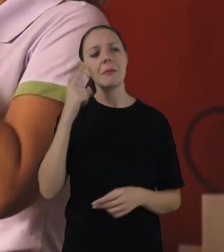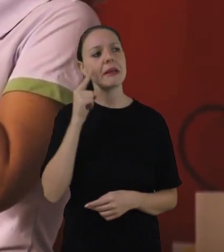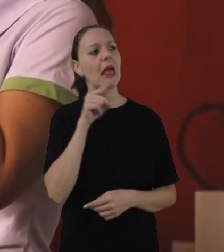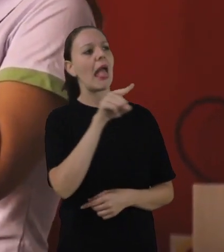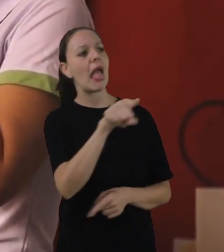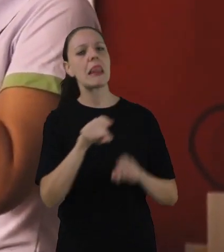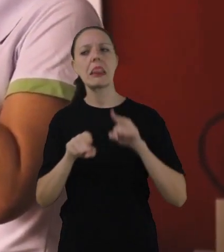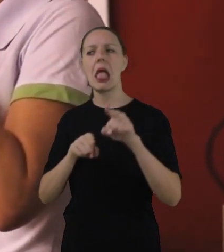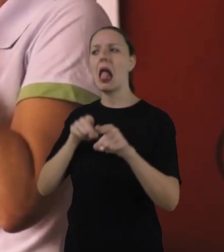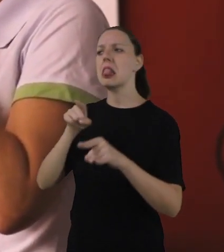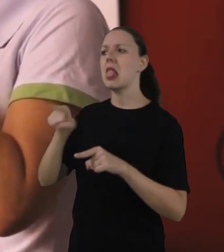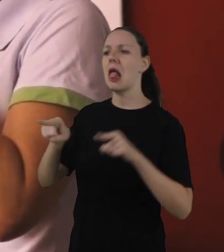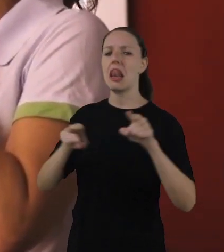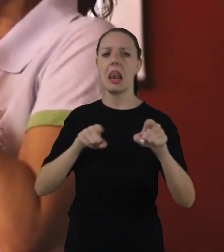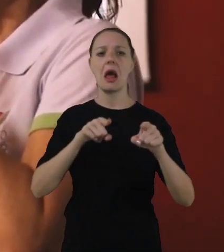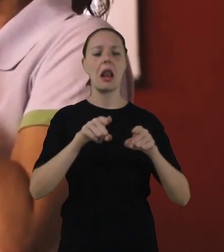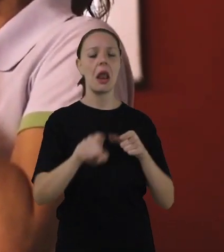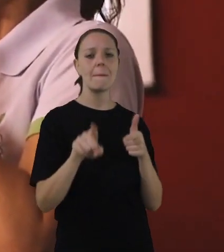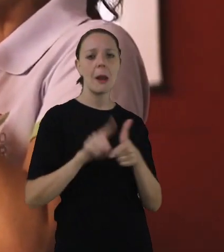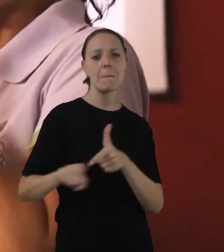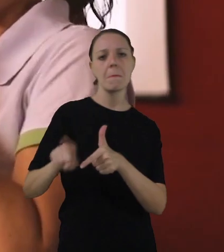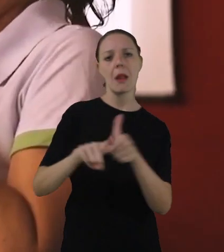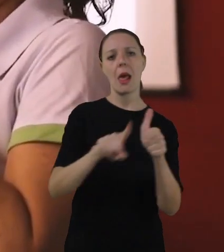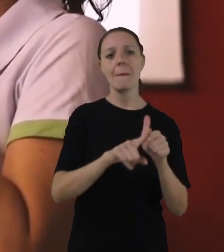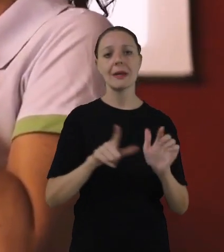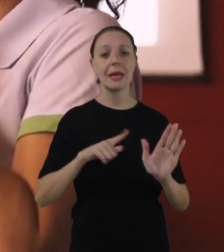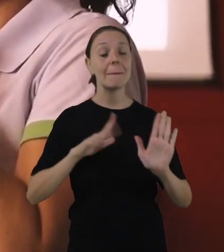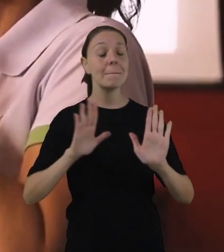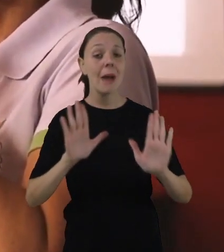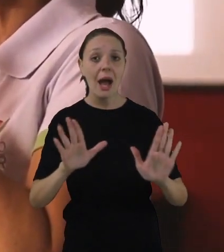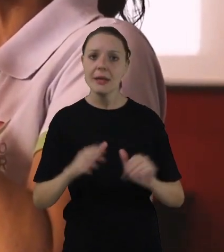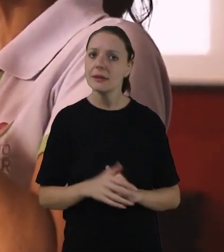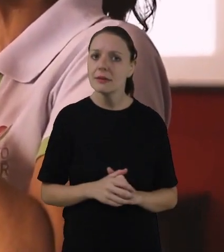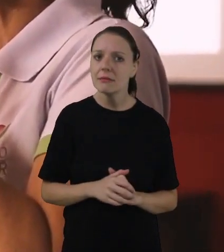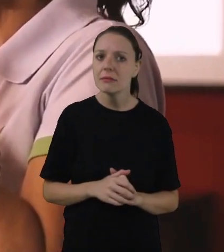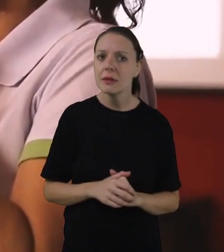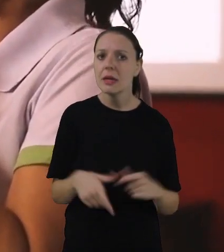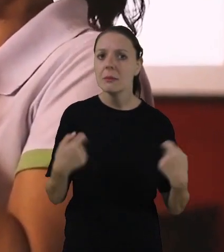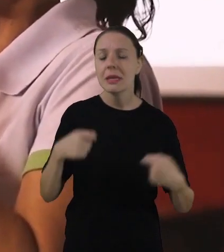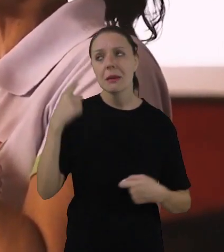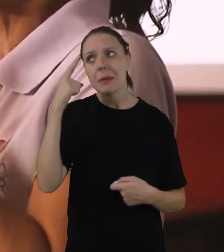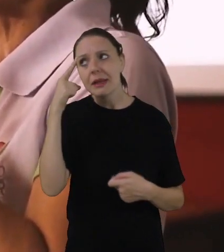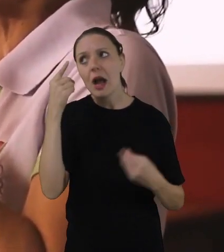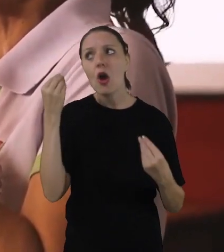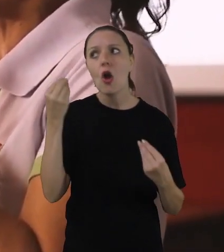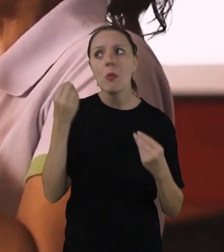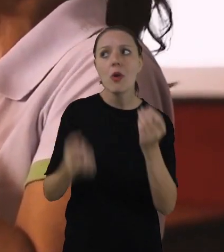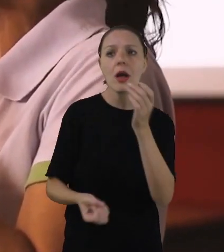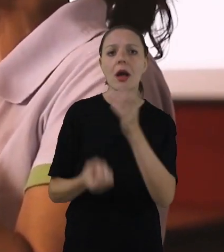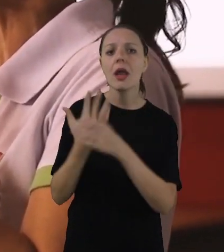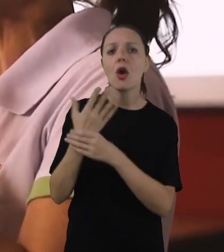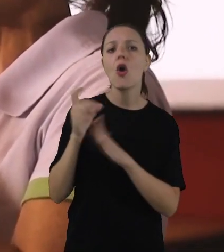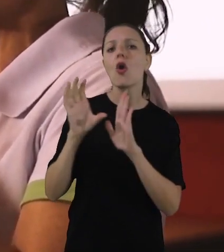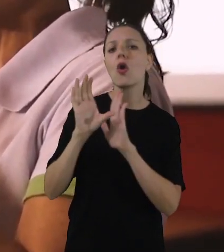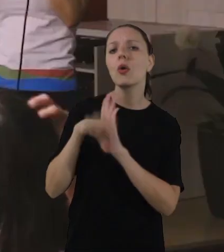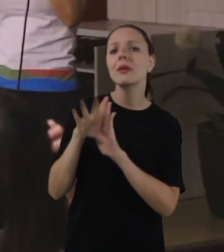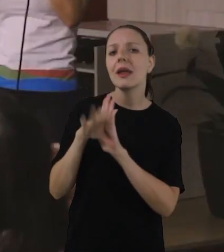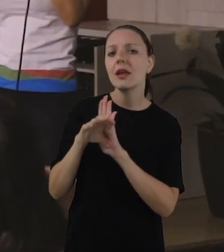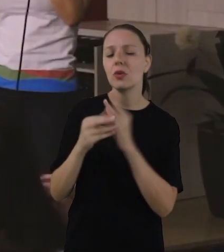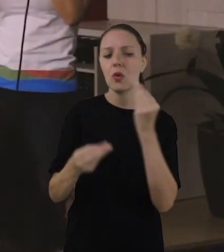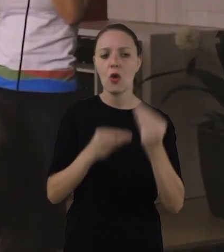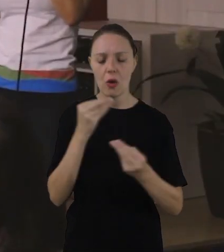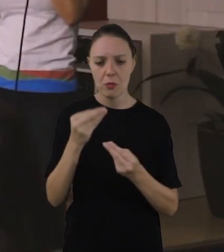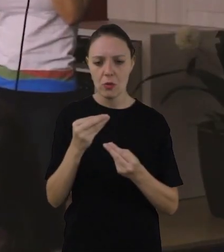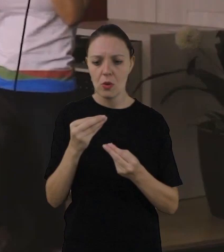dedo para problema. Mas vamos procurar, eu penso, né, assim, vamos procurar a origem disso. Como que a gente faz para